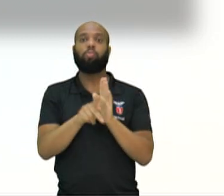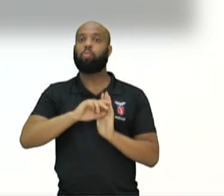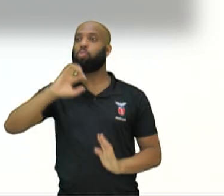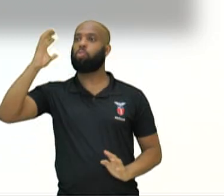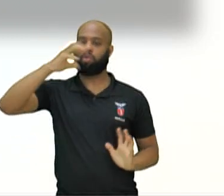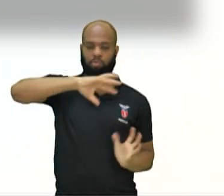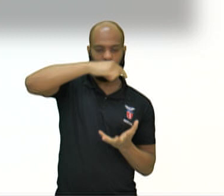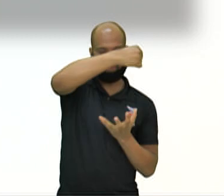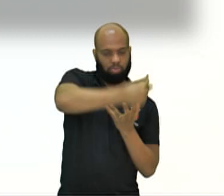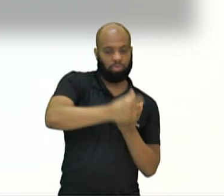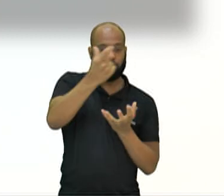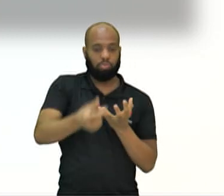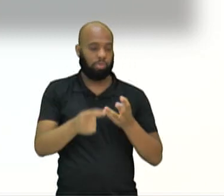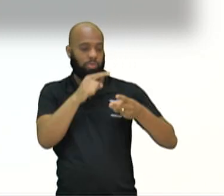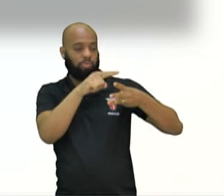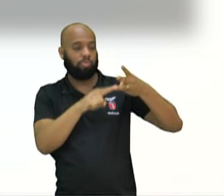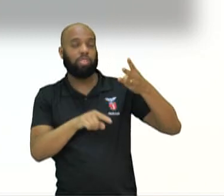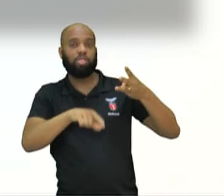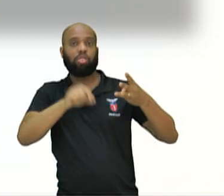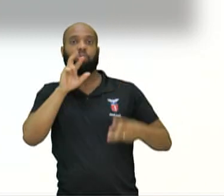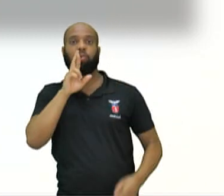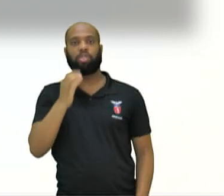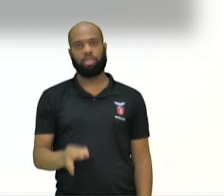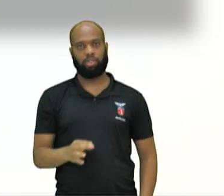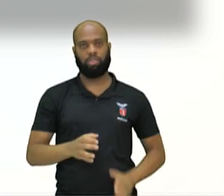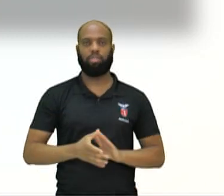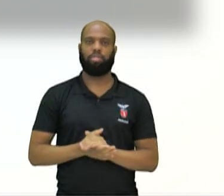C, polar. A, B ou C? Vai lá.